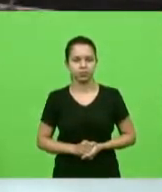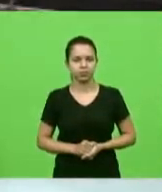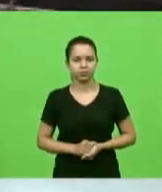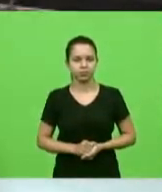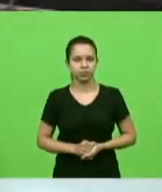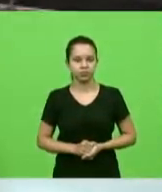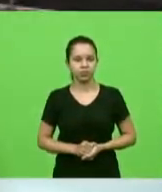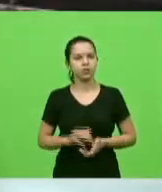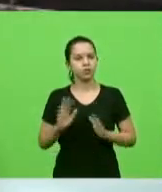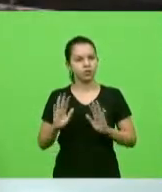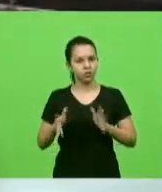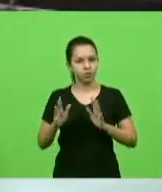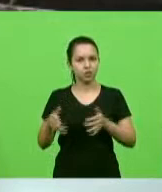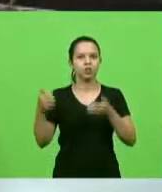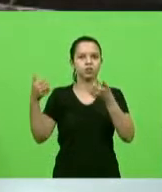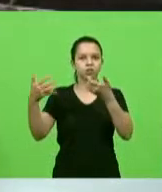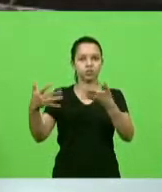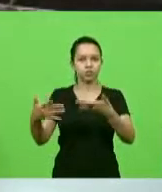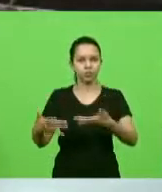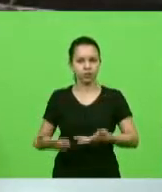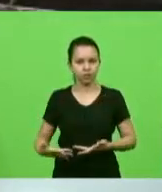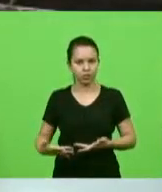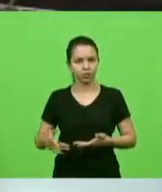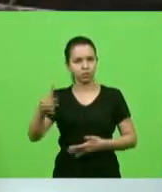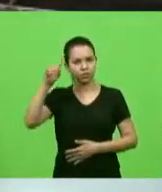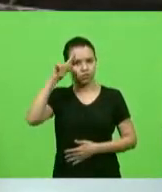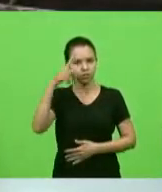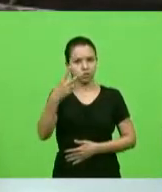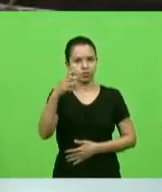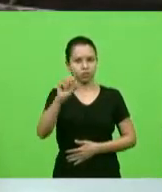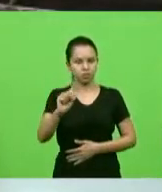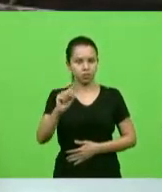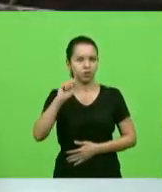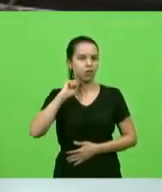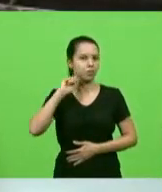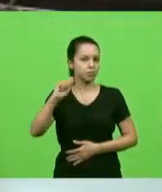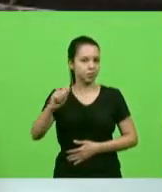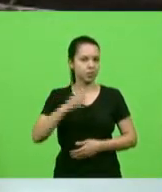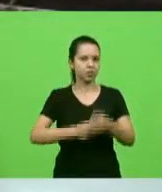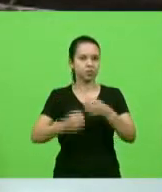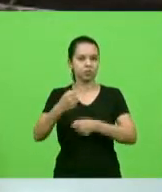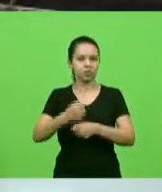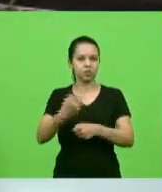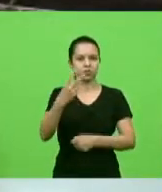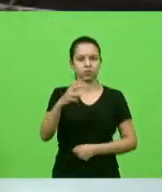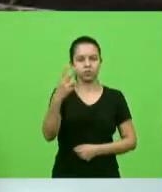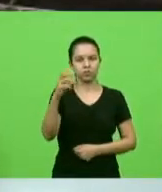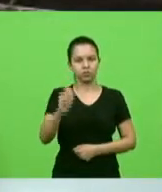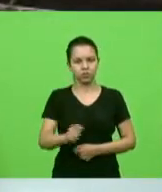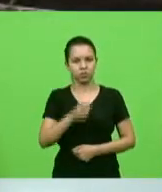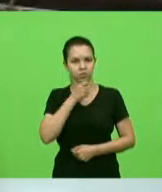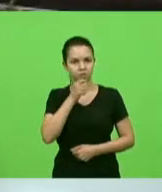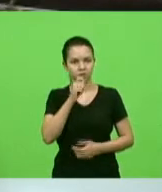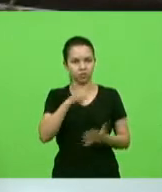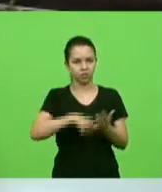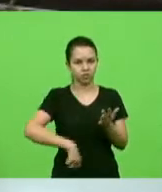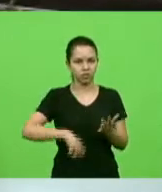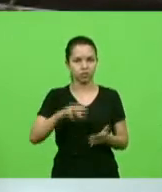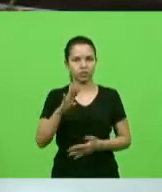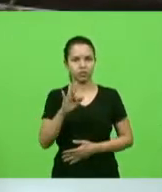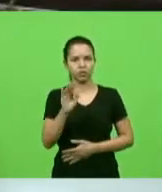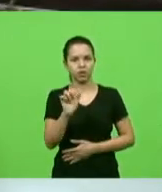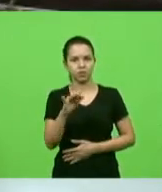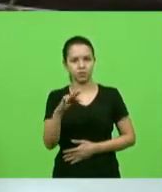Embora já tenha sido dito, no dia 28 de abril do ano passado, reportagem assinada pelos repórteres Fábio